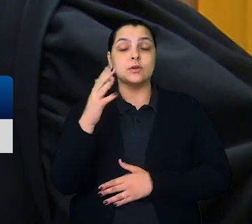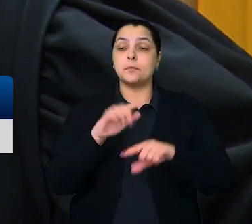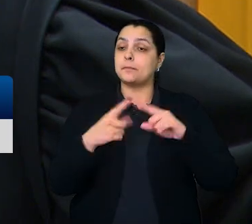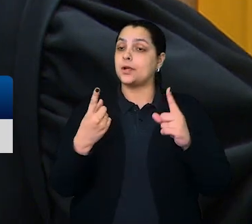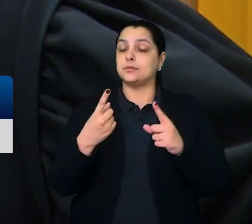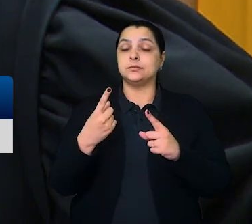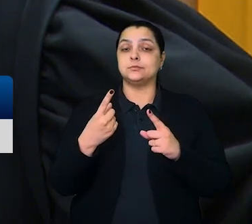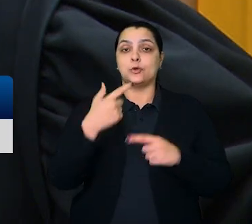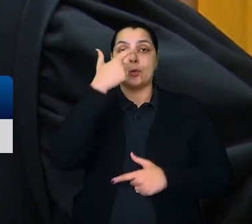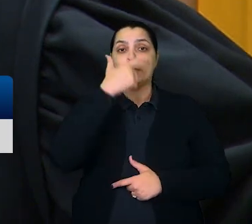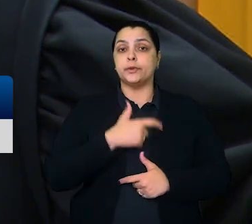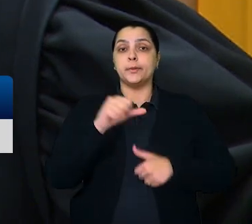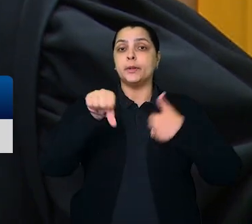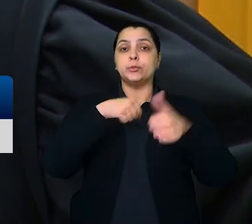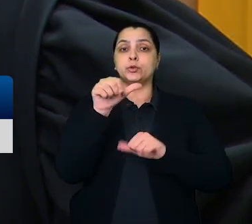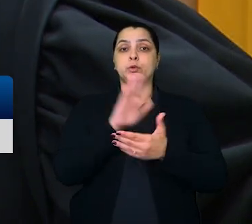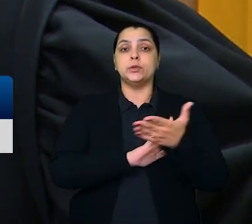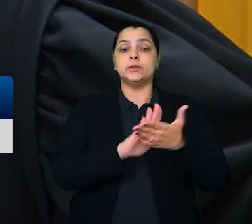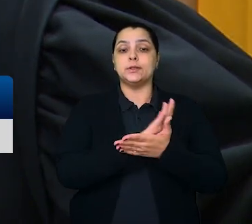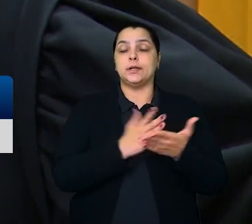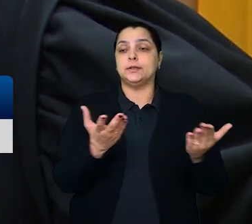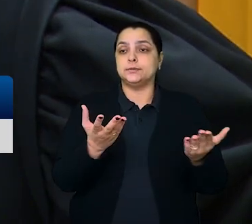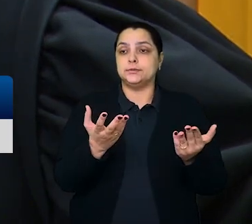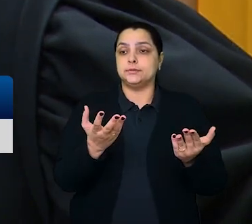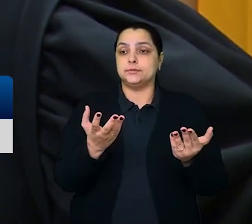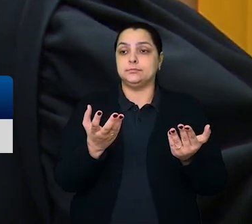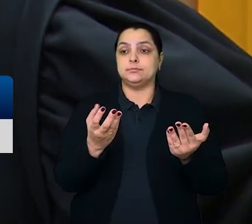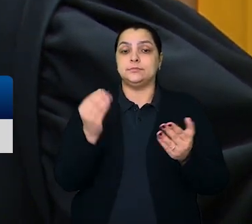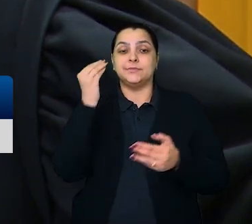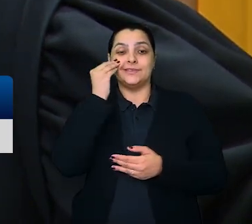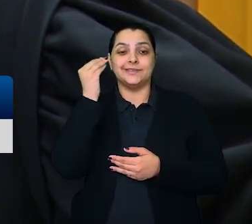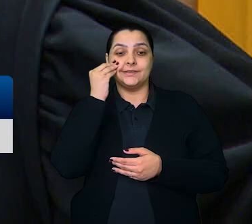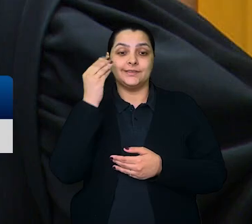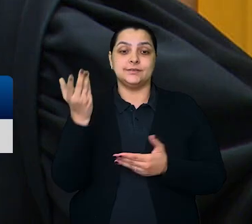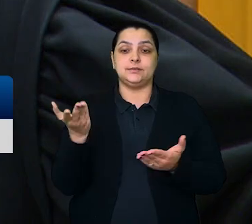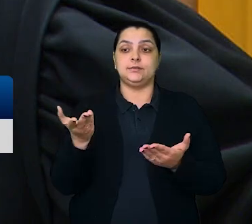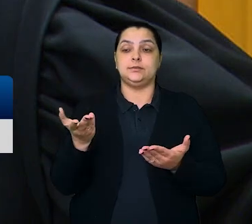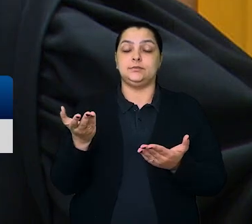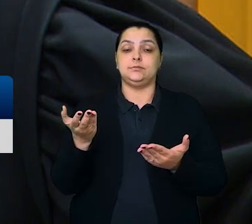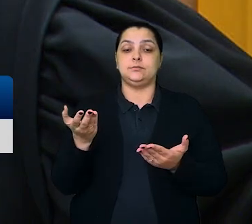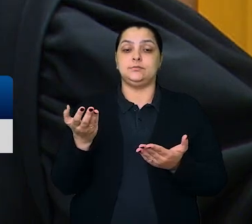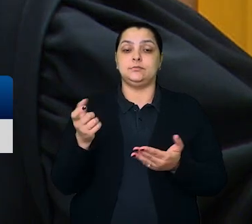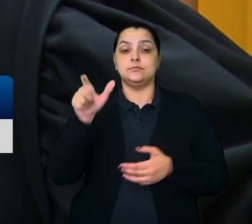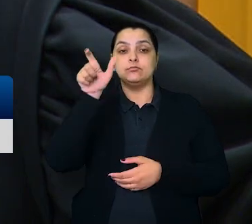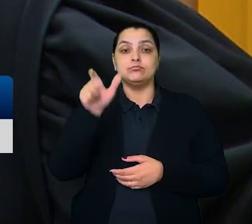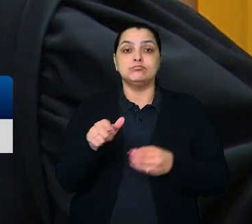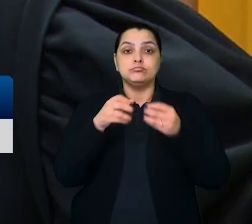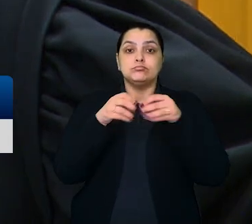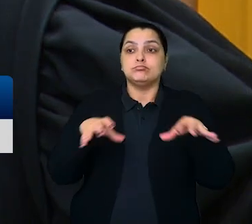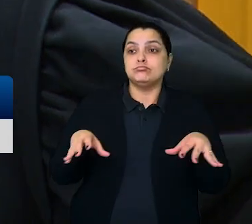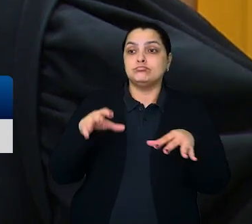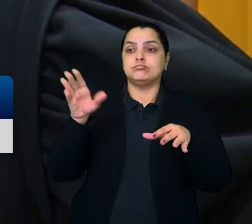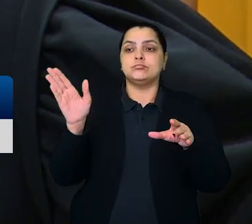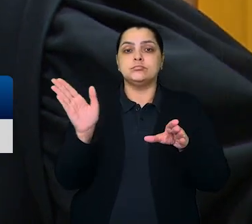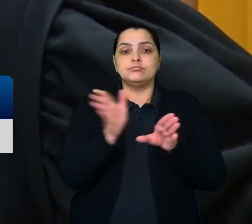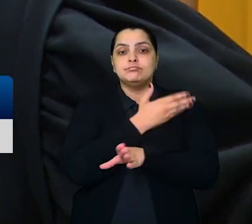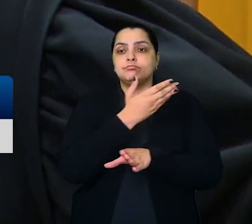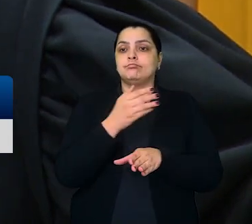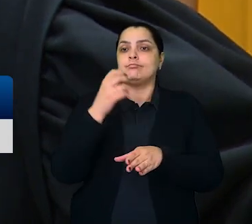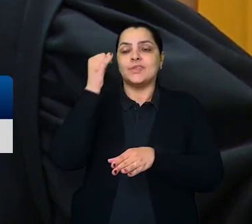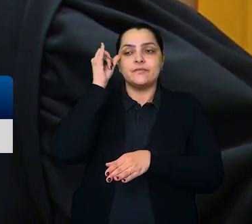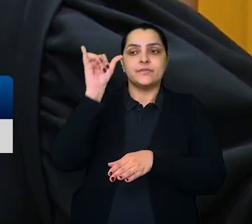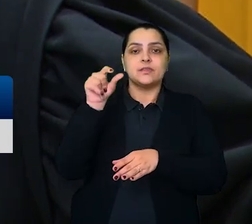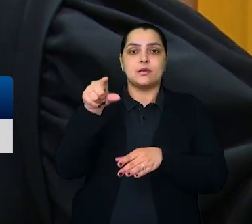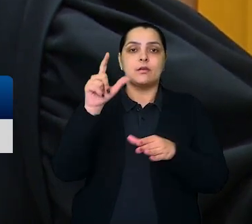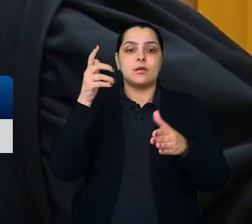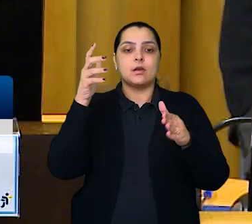posturas que observassem a remoção dos danos causados, evitar que os danos